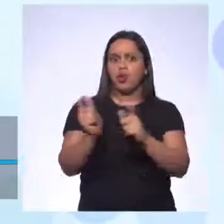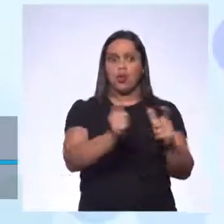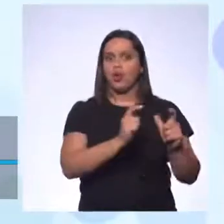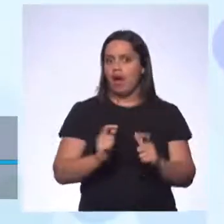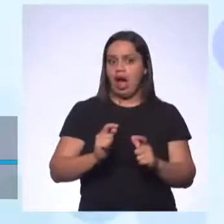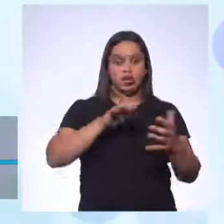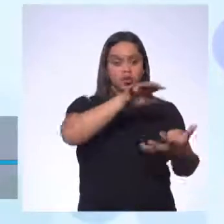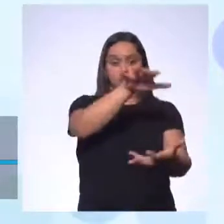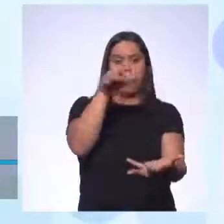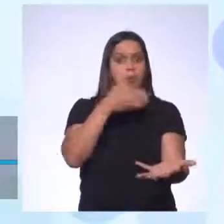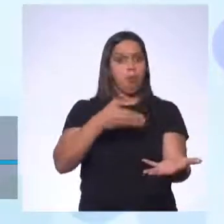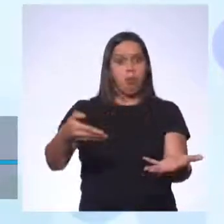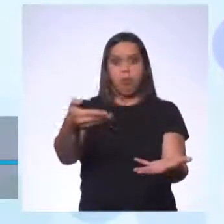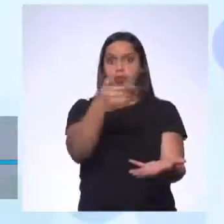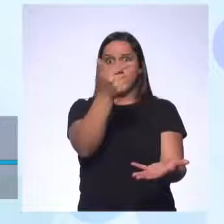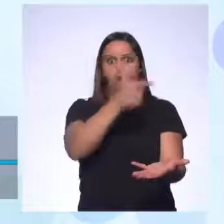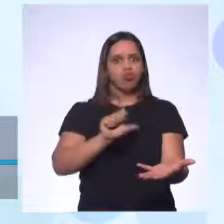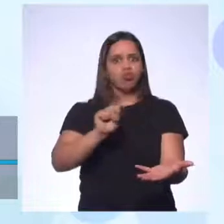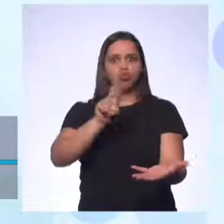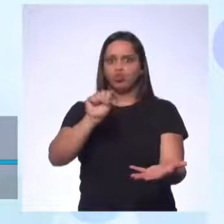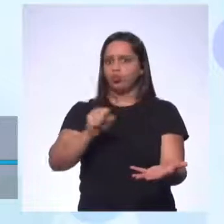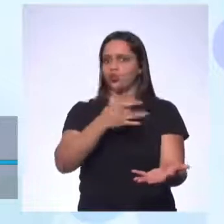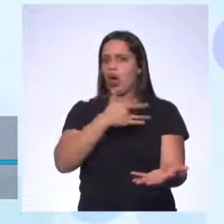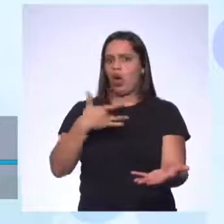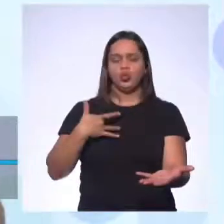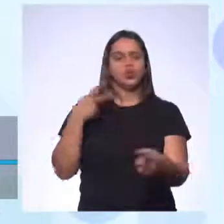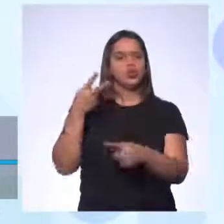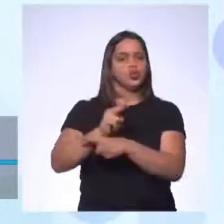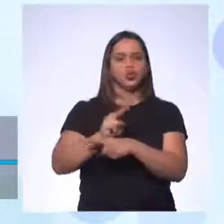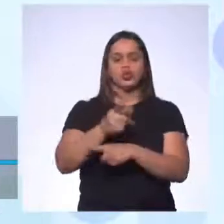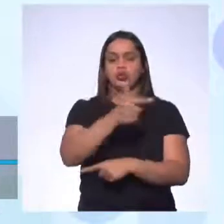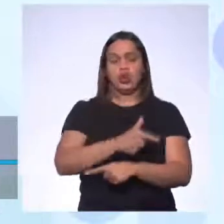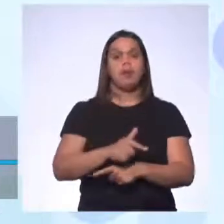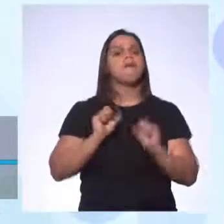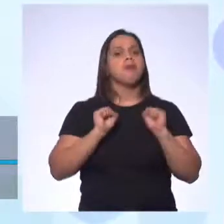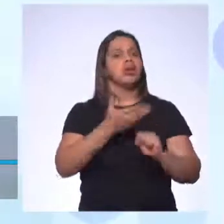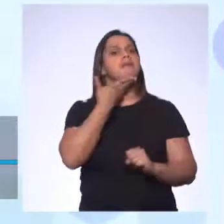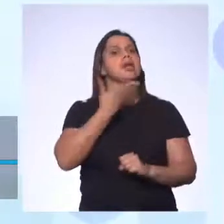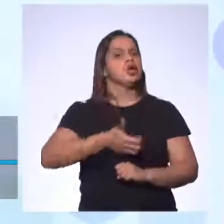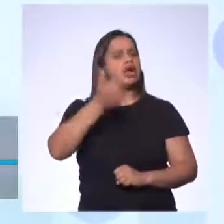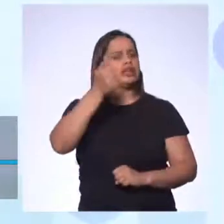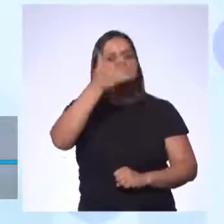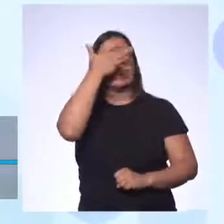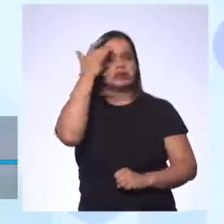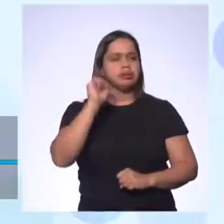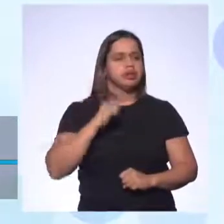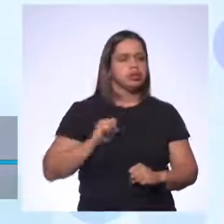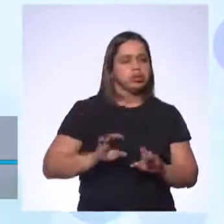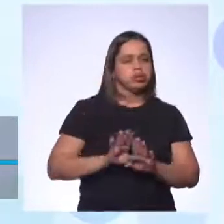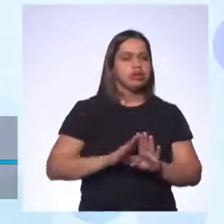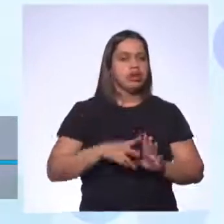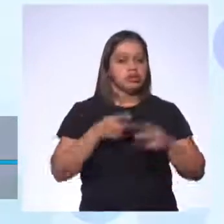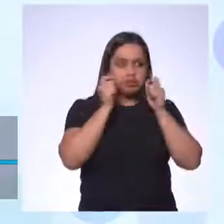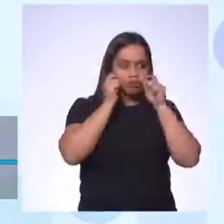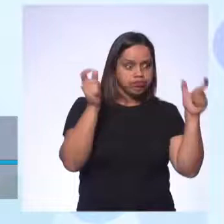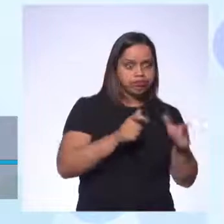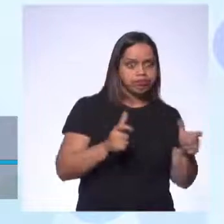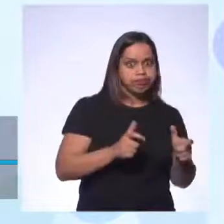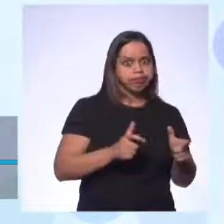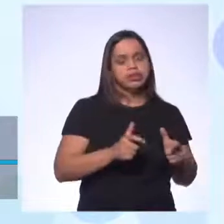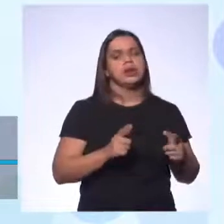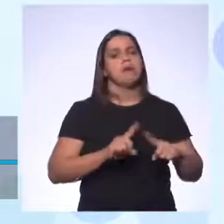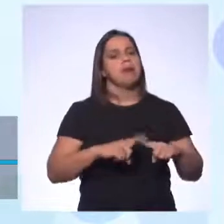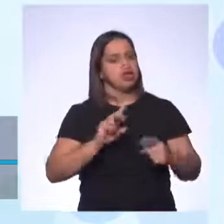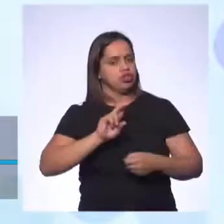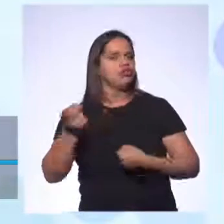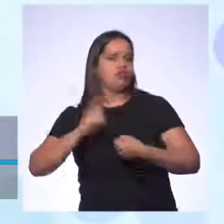lugares pelo mundo afora aí. Poderia melhorar muito, né, se a ganância fosse um pouco menor, etc. A gente volta para a questão da